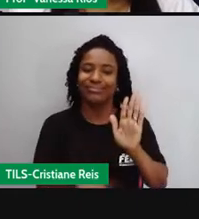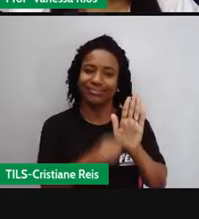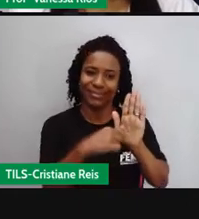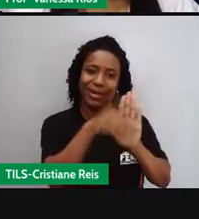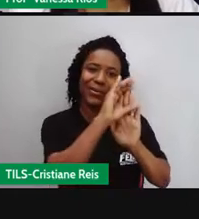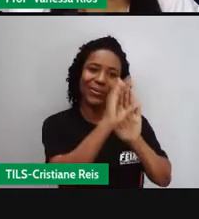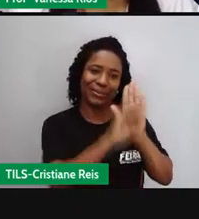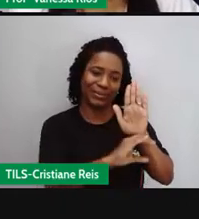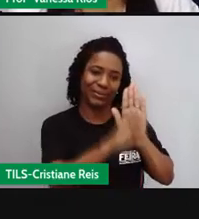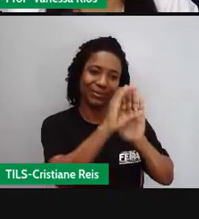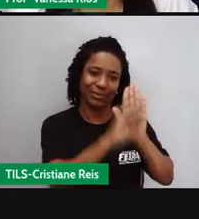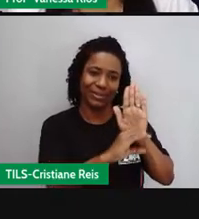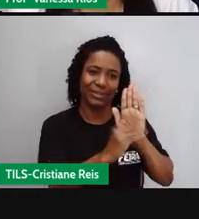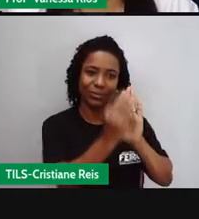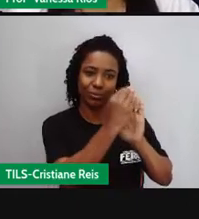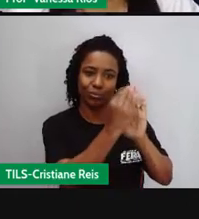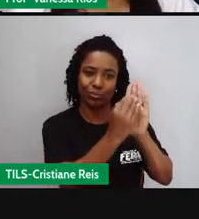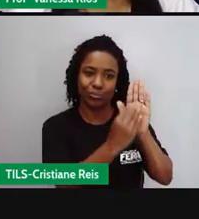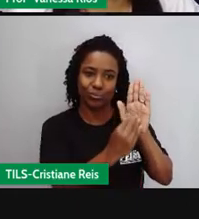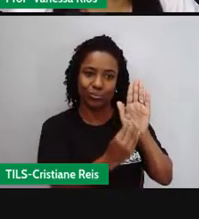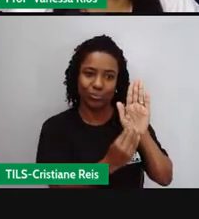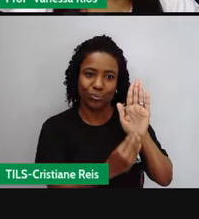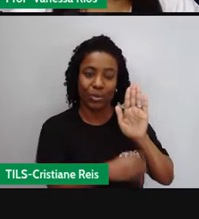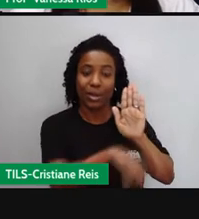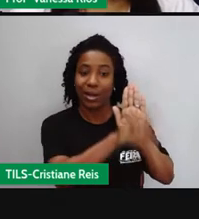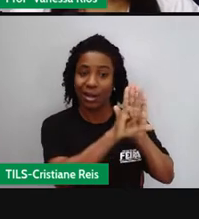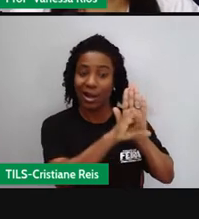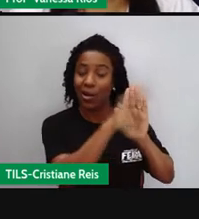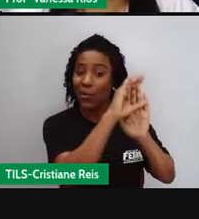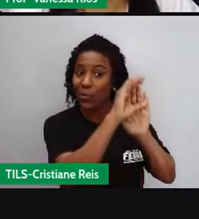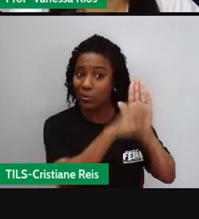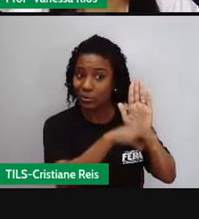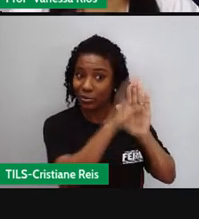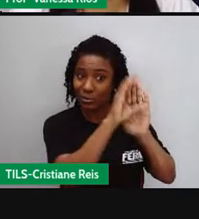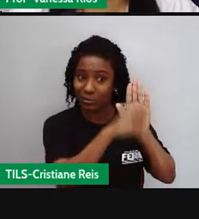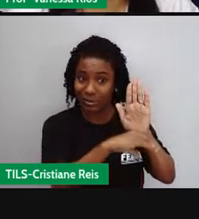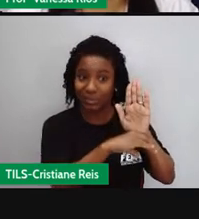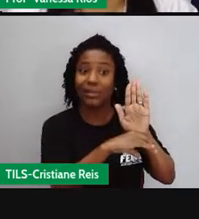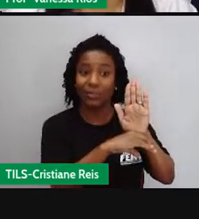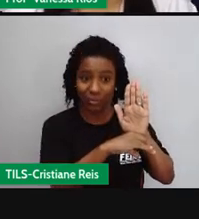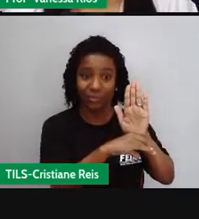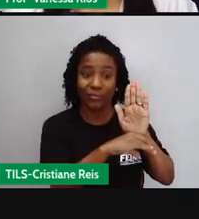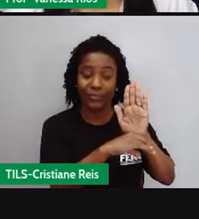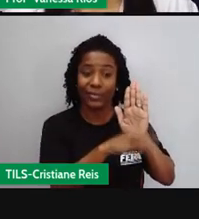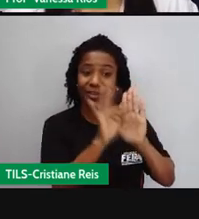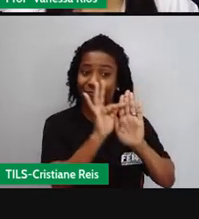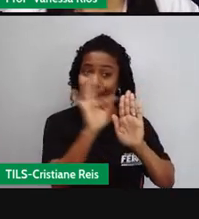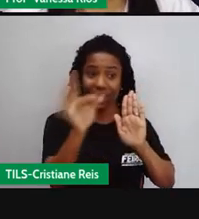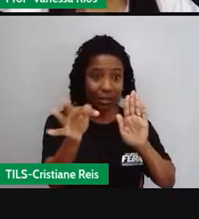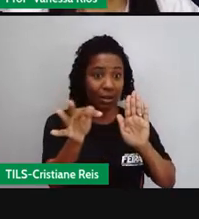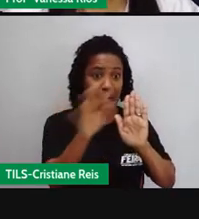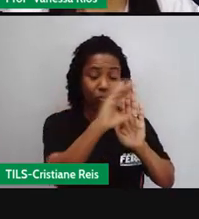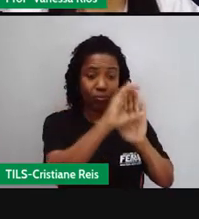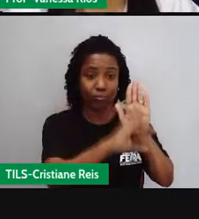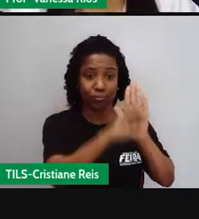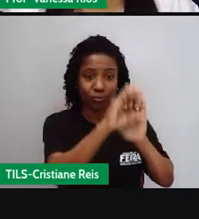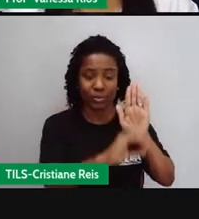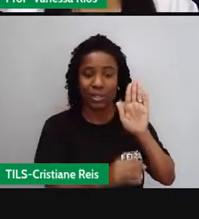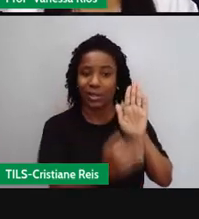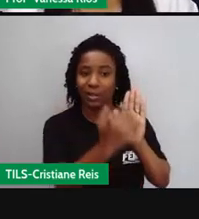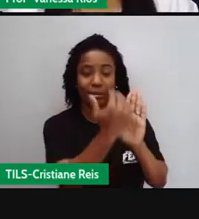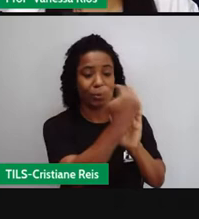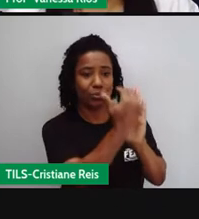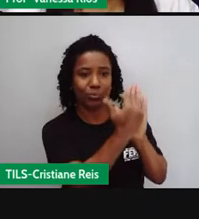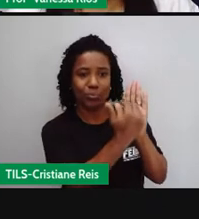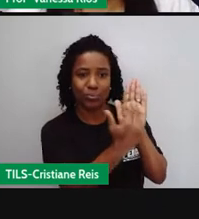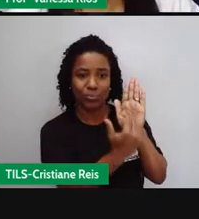popular. Então, a gente já viu que a Constituição Federal é o documento que rege, que organiza, né, todas